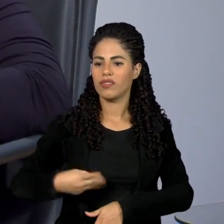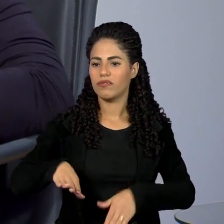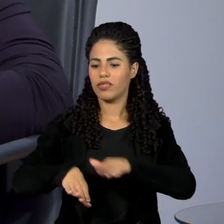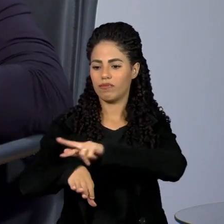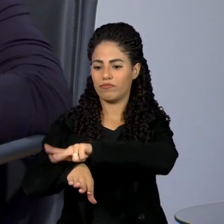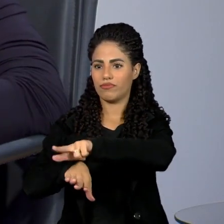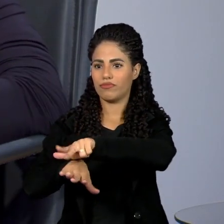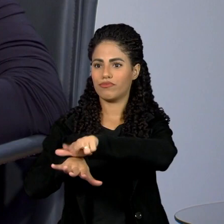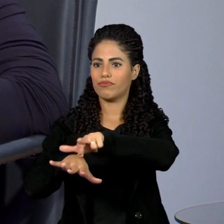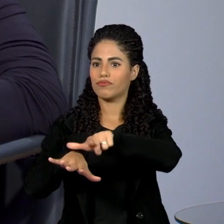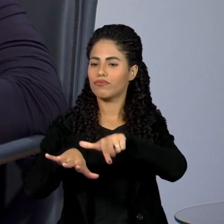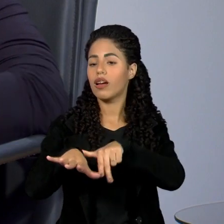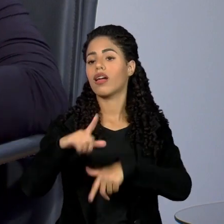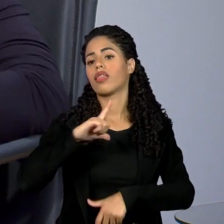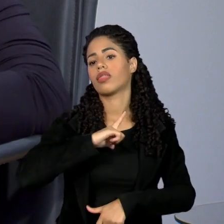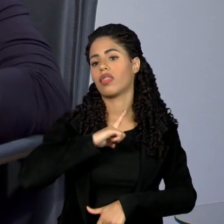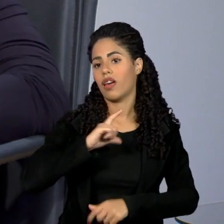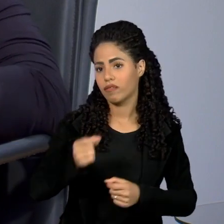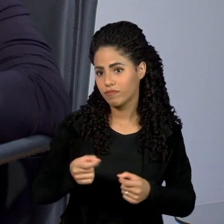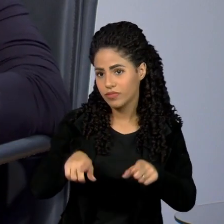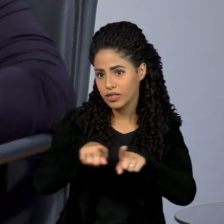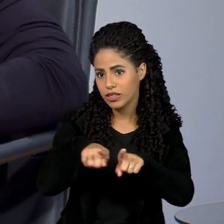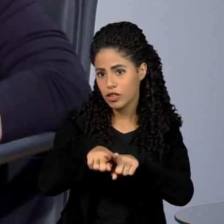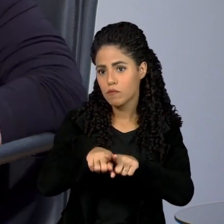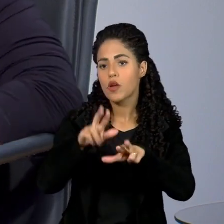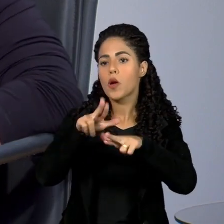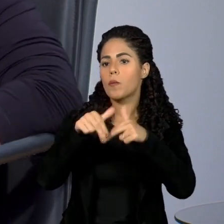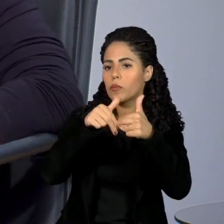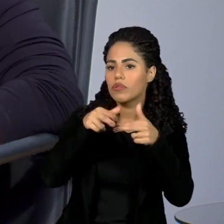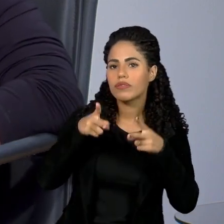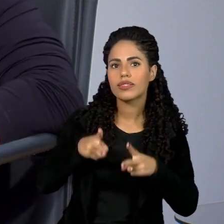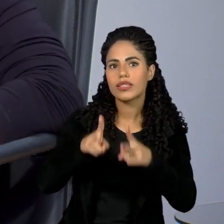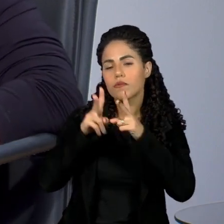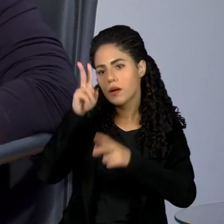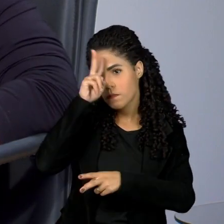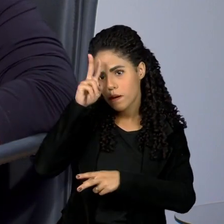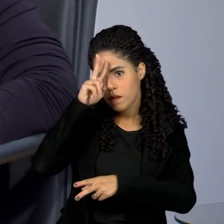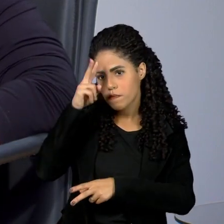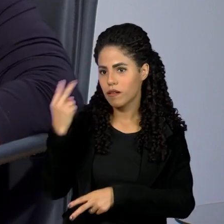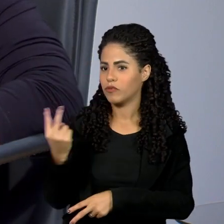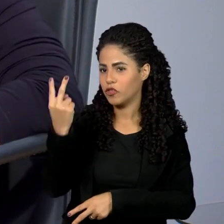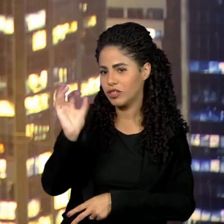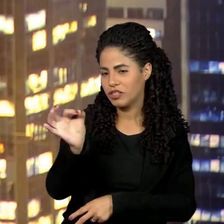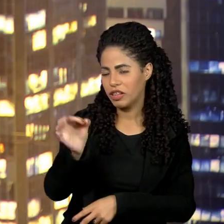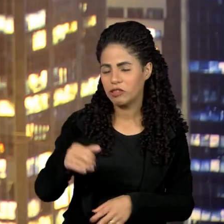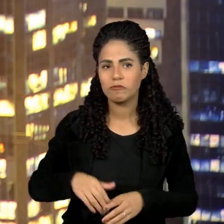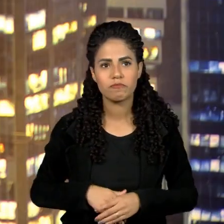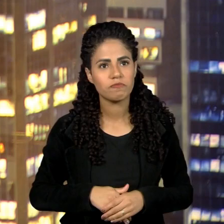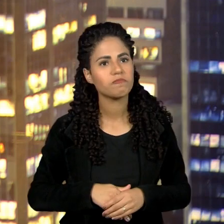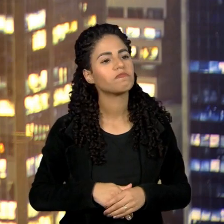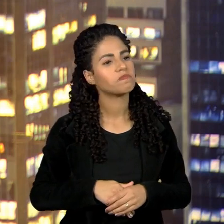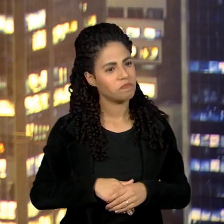apelo ecológico. Por isso que ela está sendo tão valorizada.